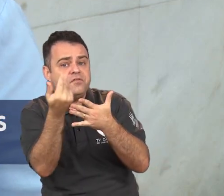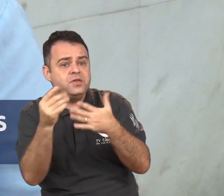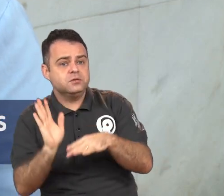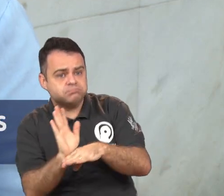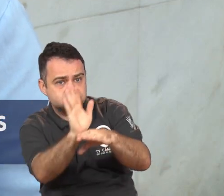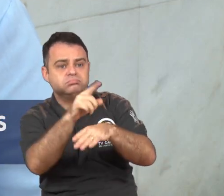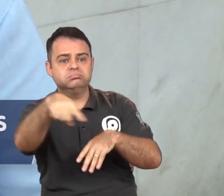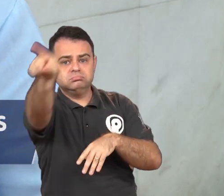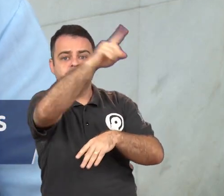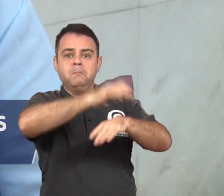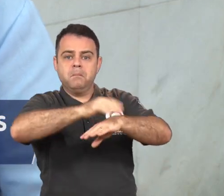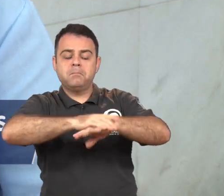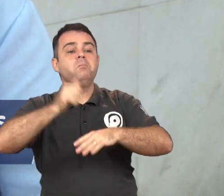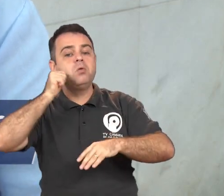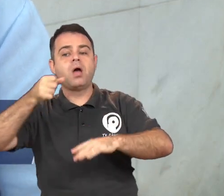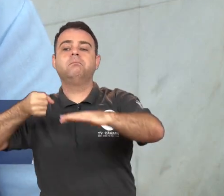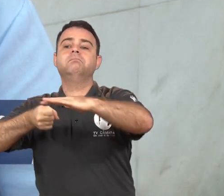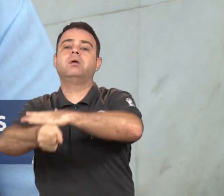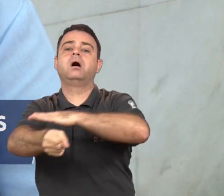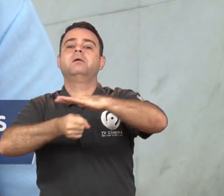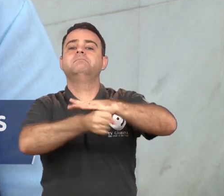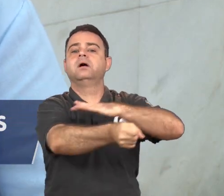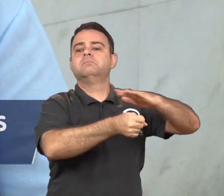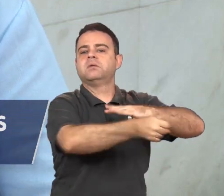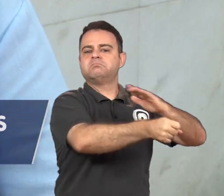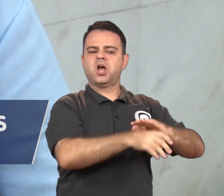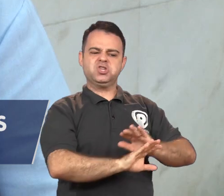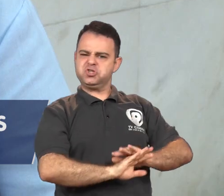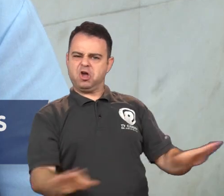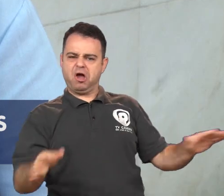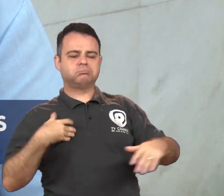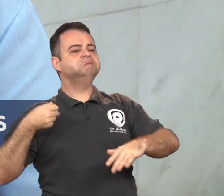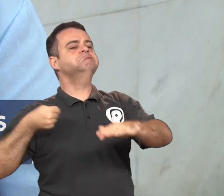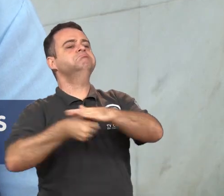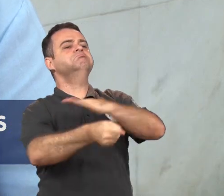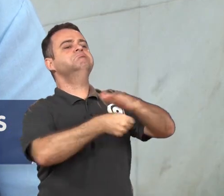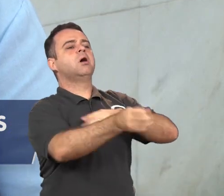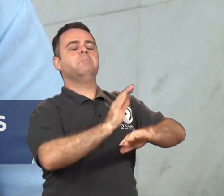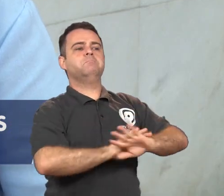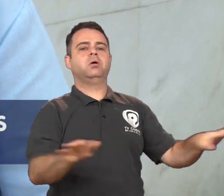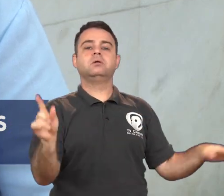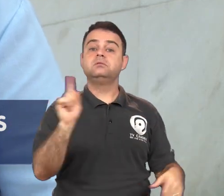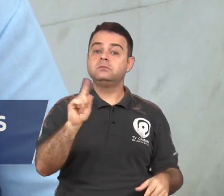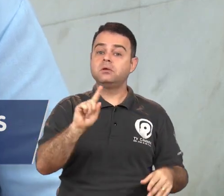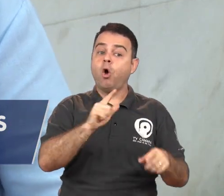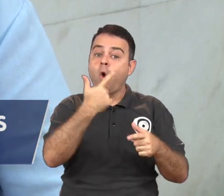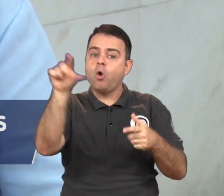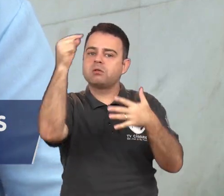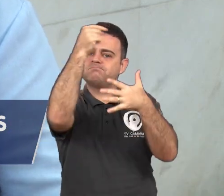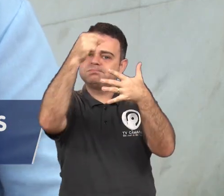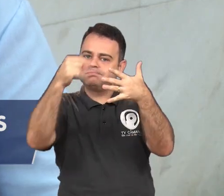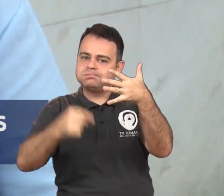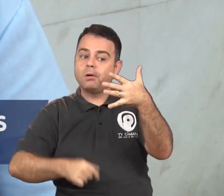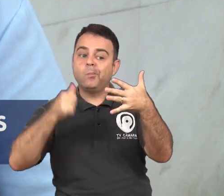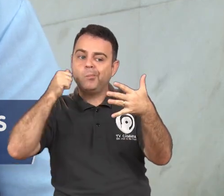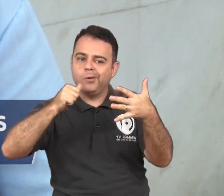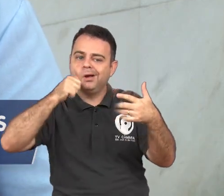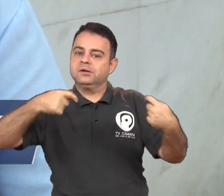só contratar. Eu falo assim, nesse momento, a gente vê também outras necessidades quando